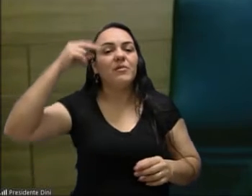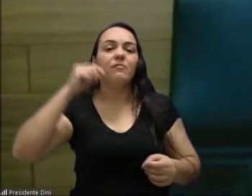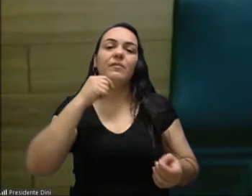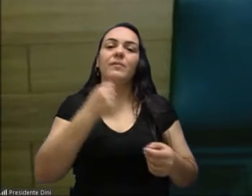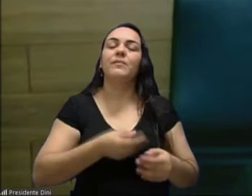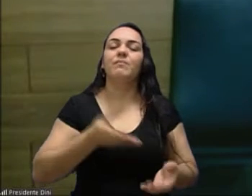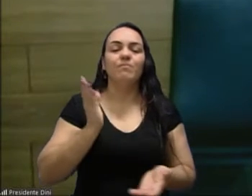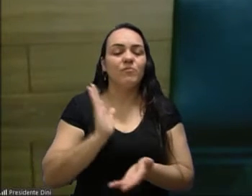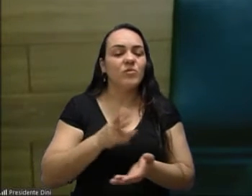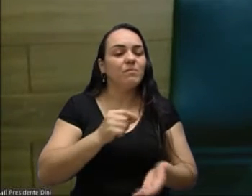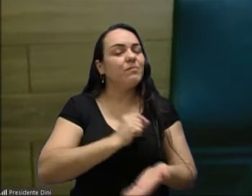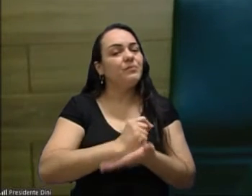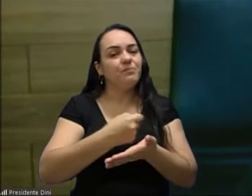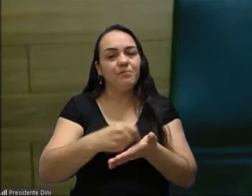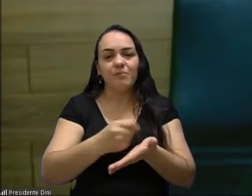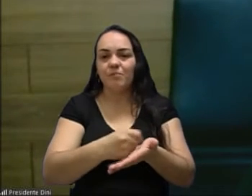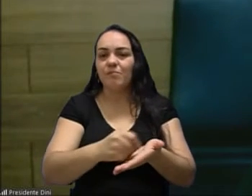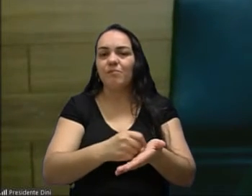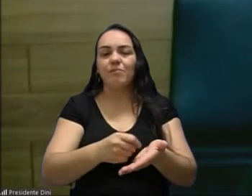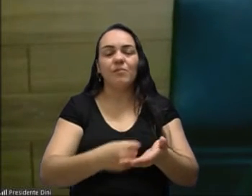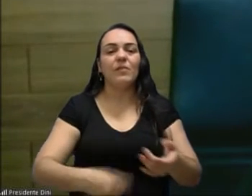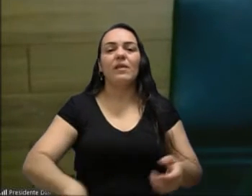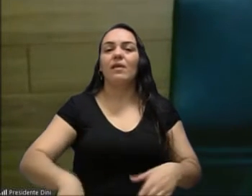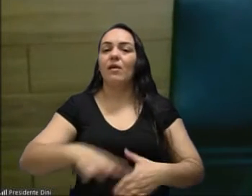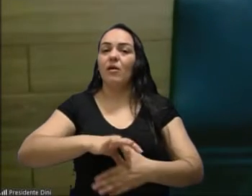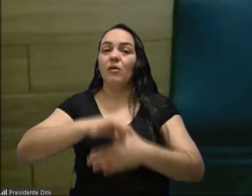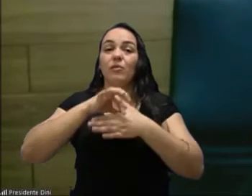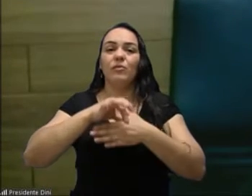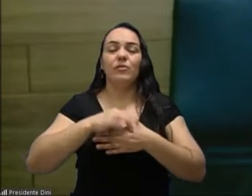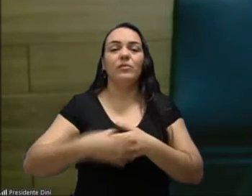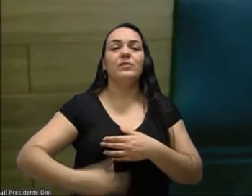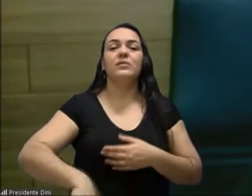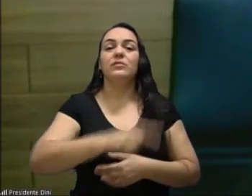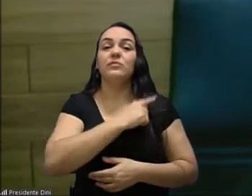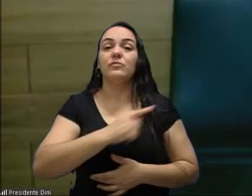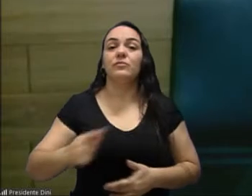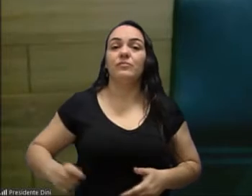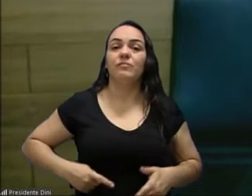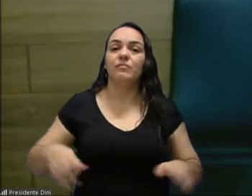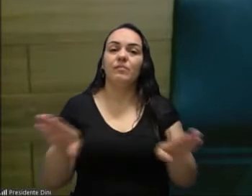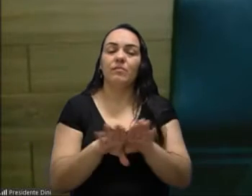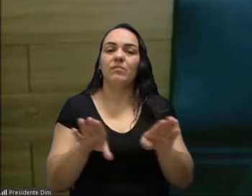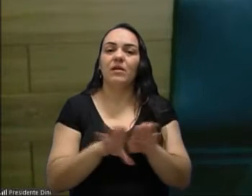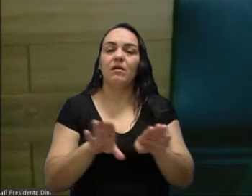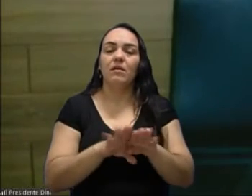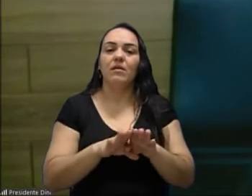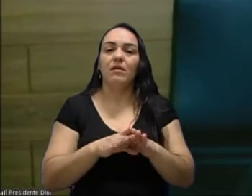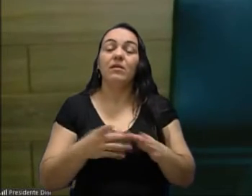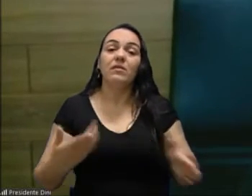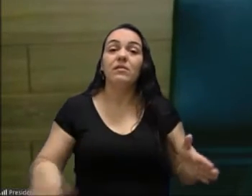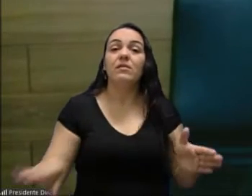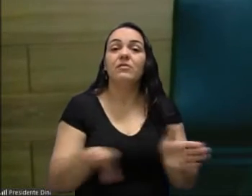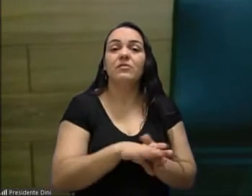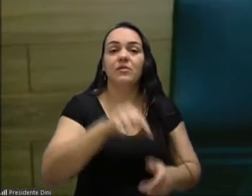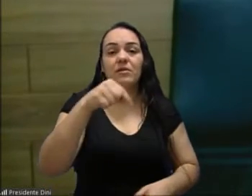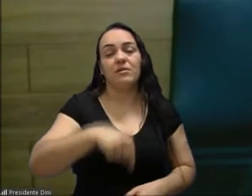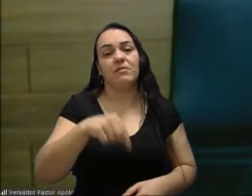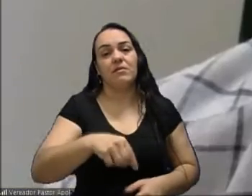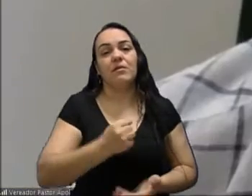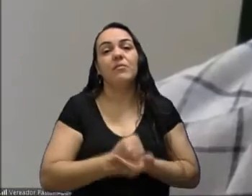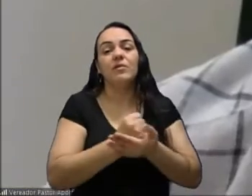de falar com ela agora, o líder do governo também já falou e o projeto já está vindo para cá, aluguel social.